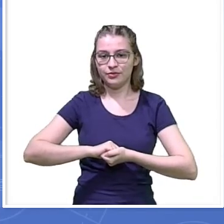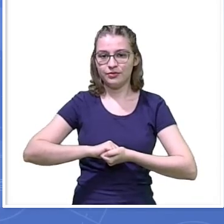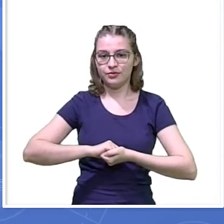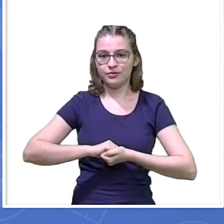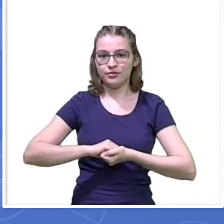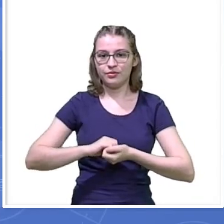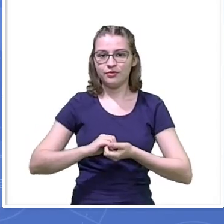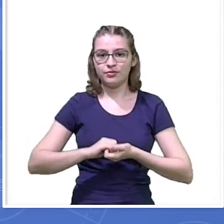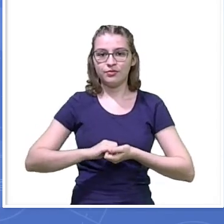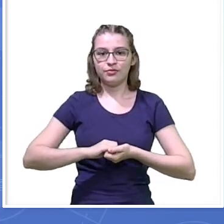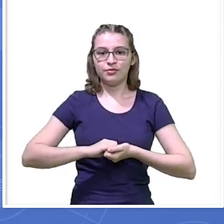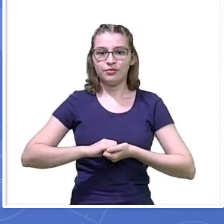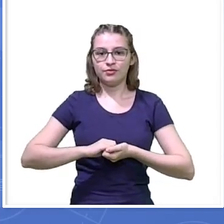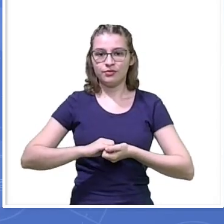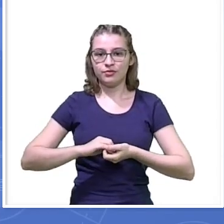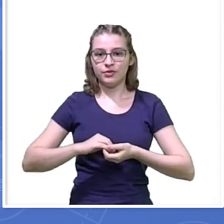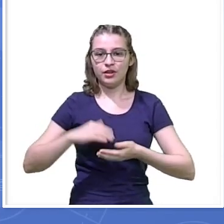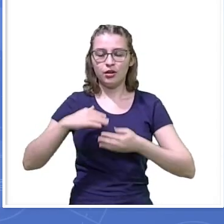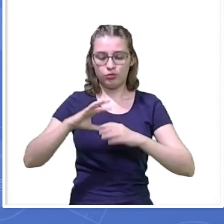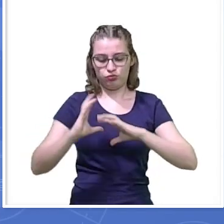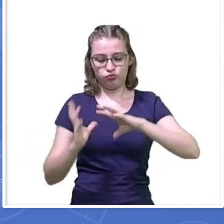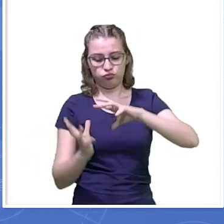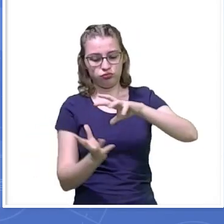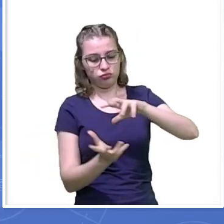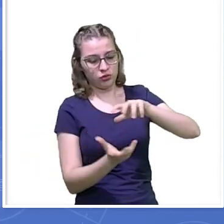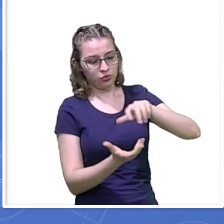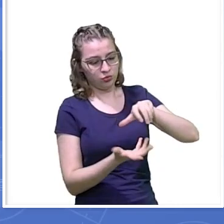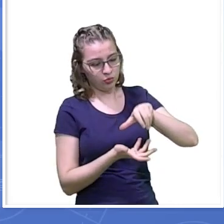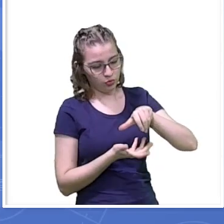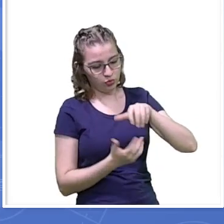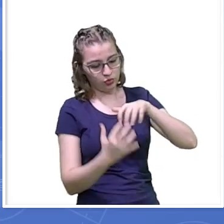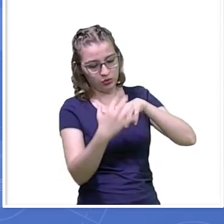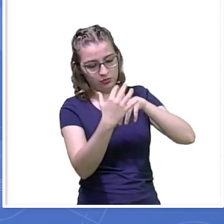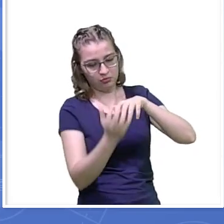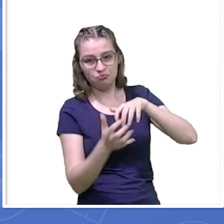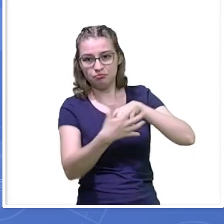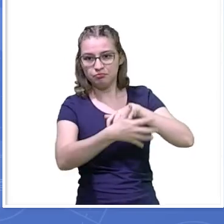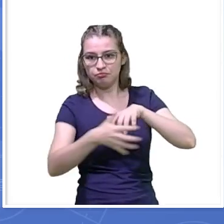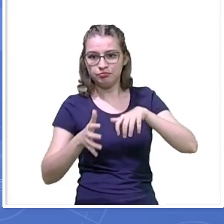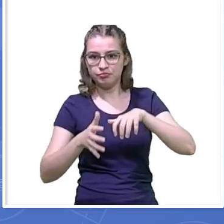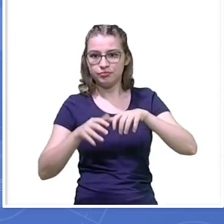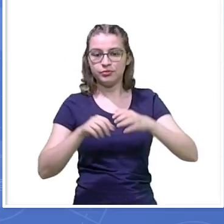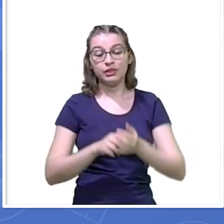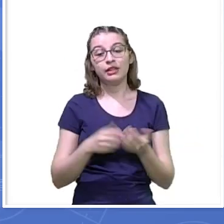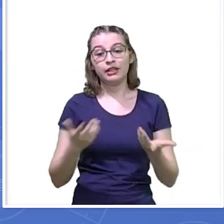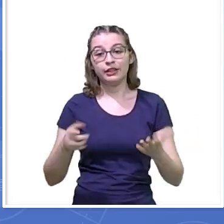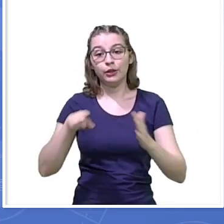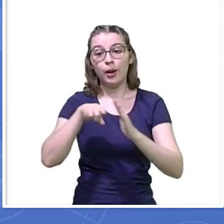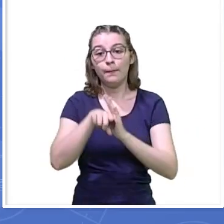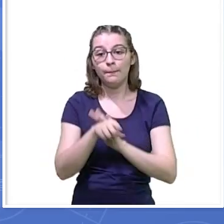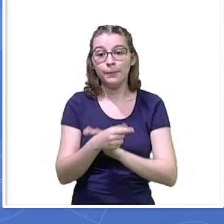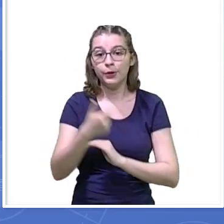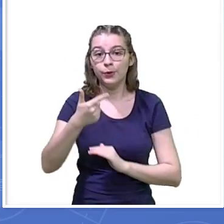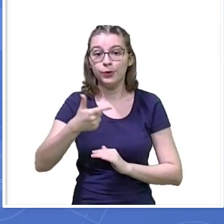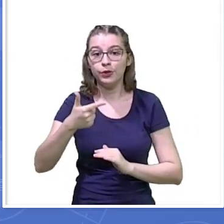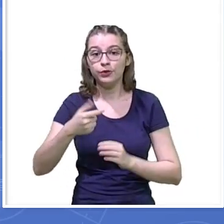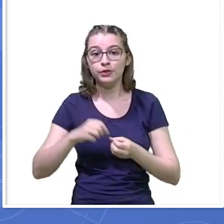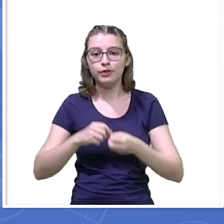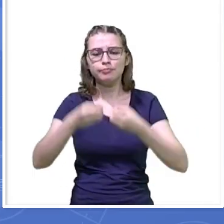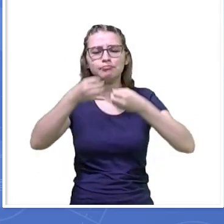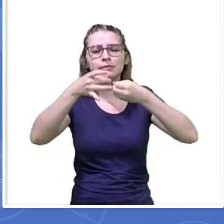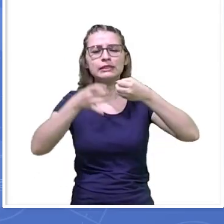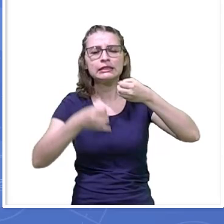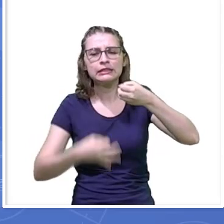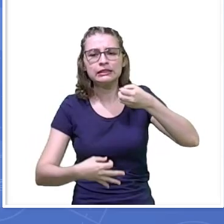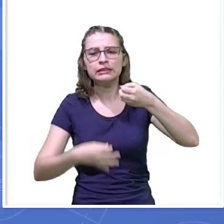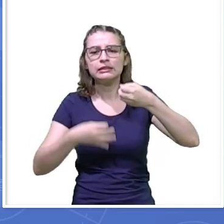em paralelos e meridianos ao longo do planeta Terra, ok? A segunda questão é basicamente descrever o que é o paralelo, né?